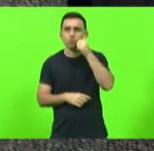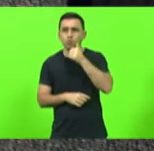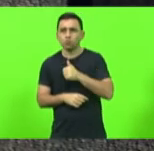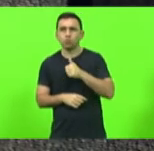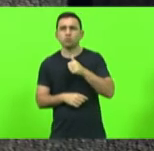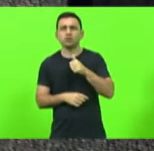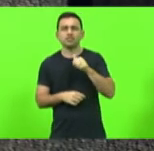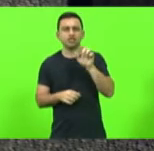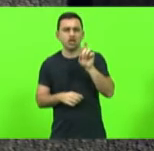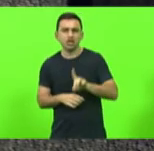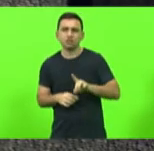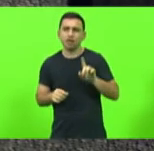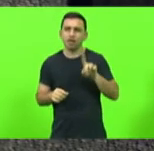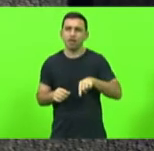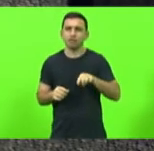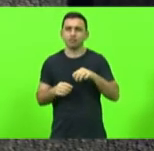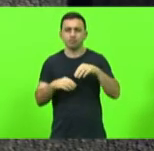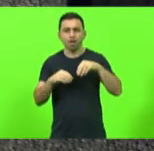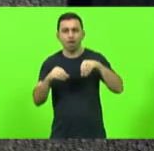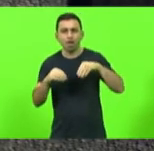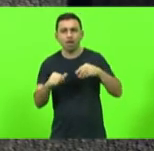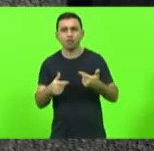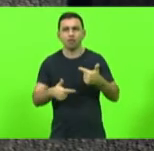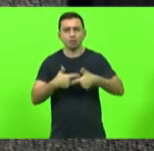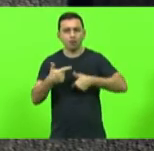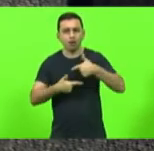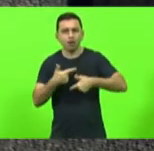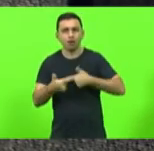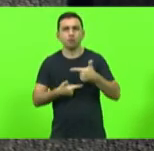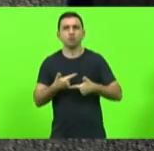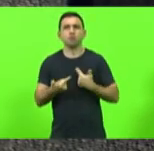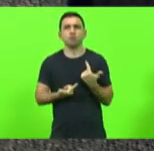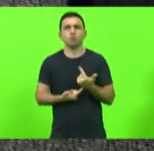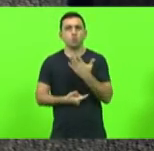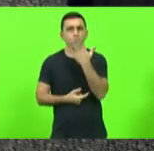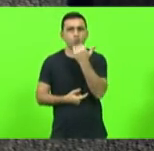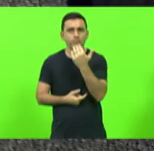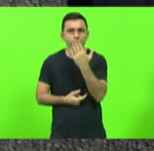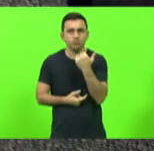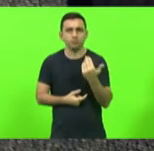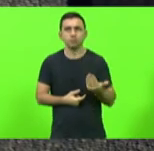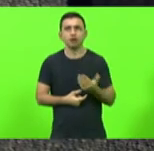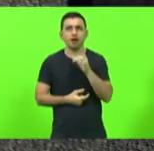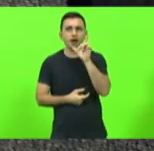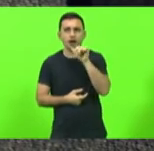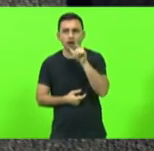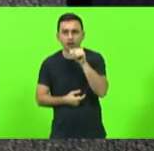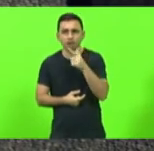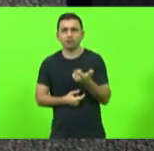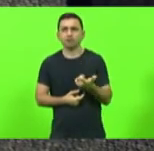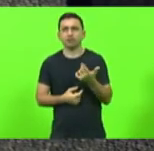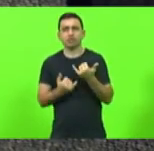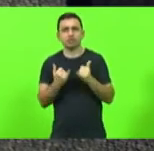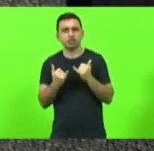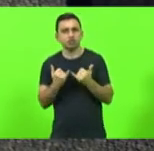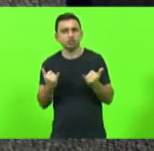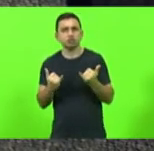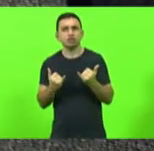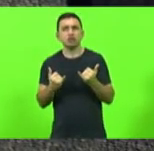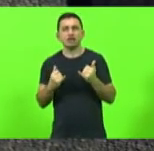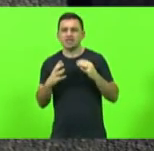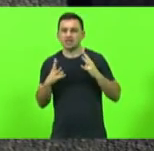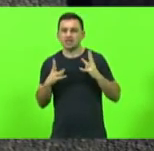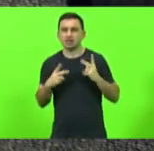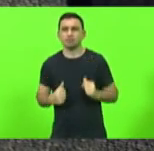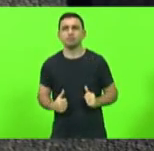direito à terra, ao trabalho, à comida, à água, à energia pura e